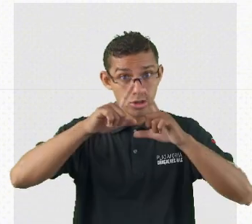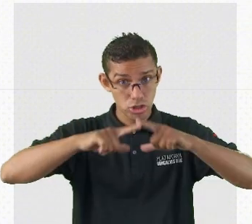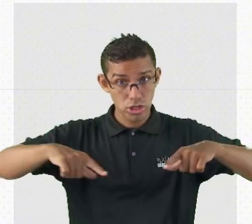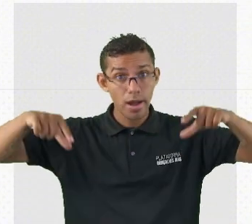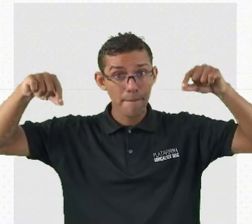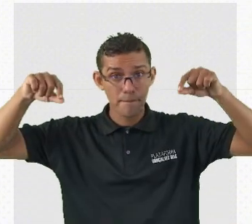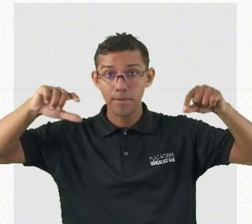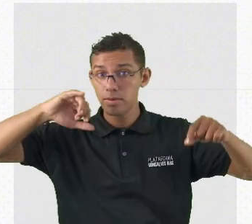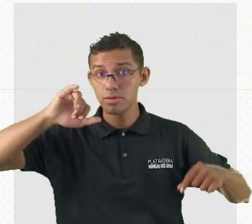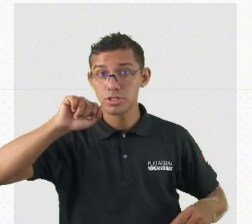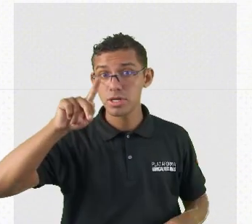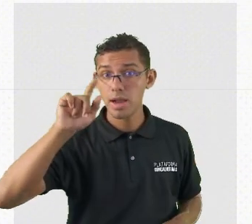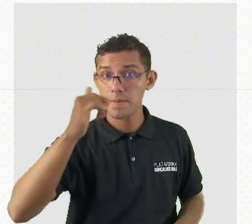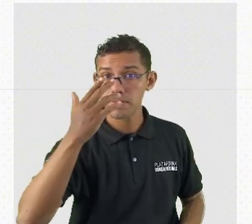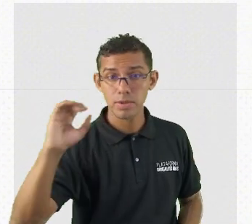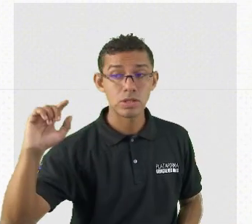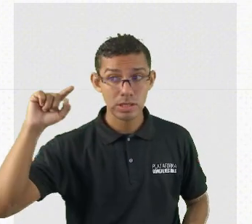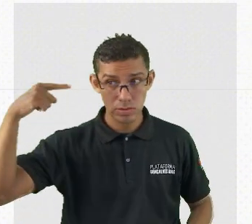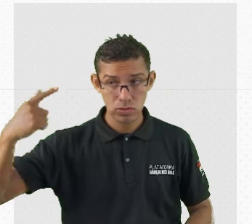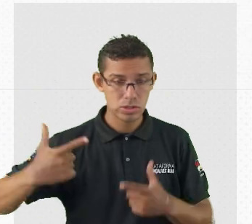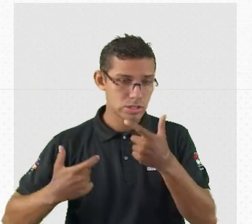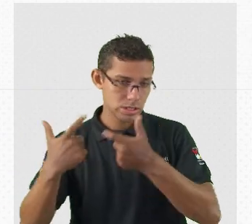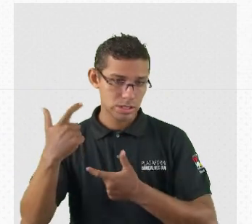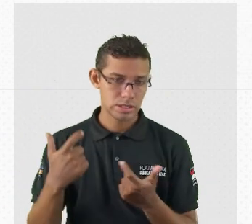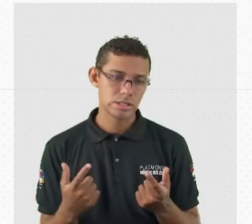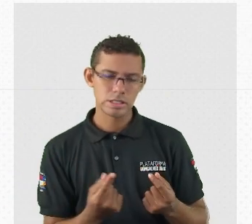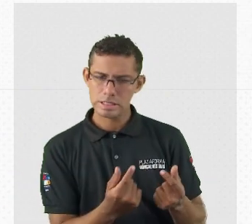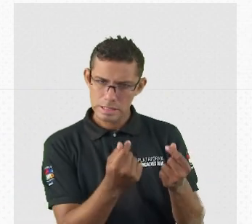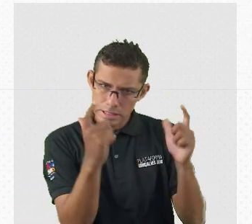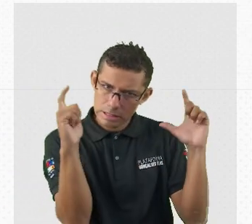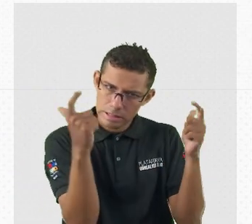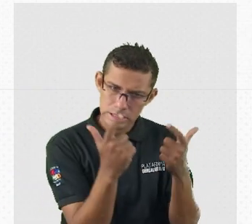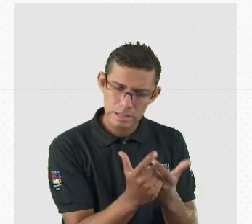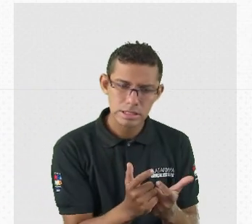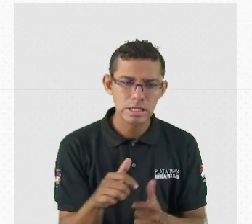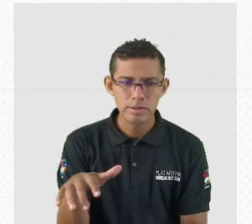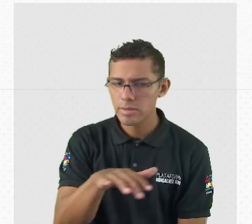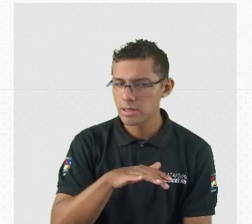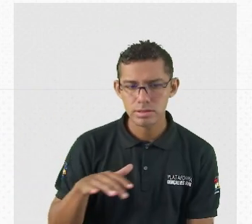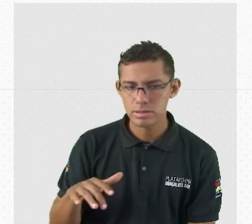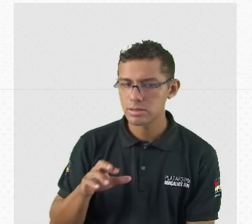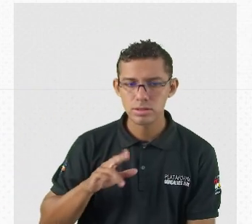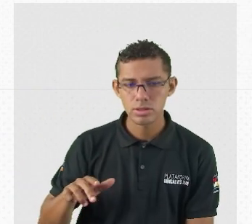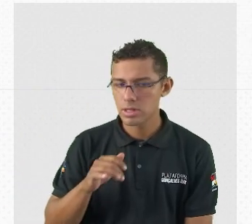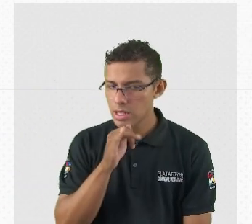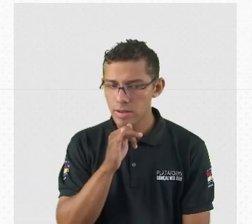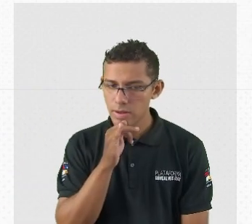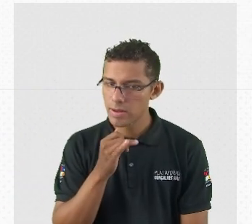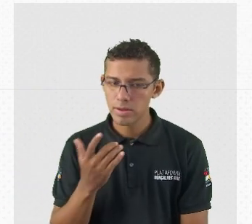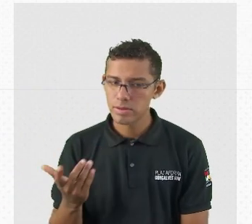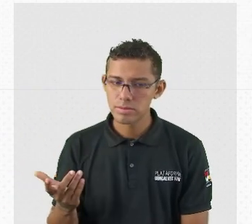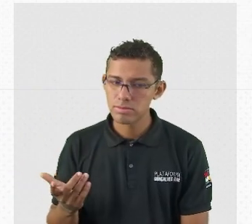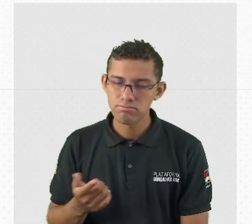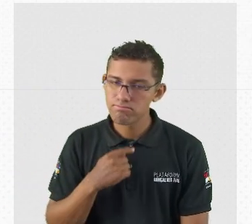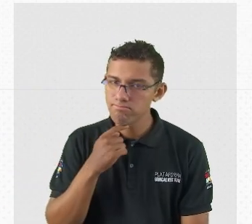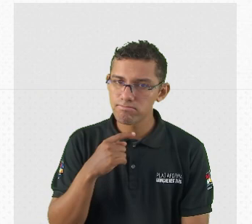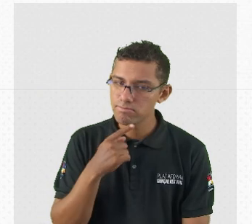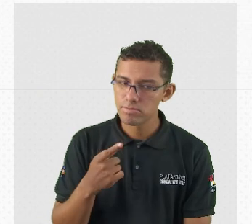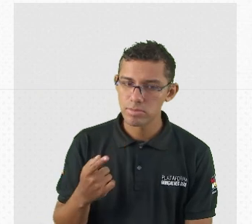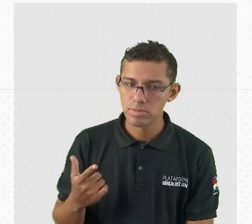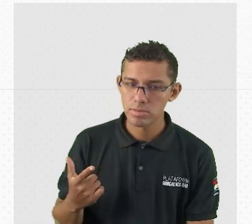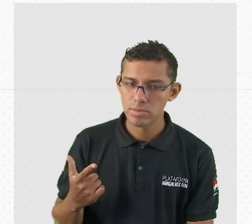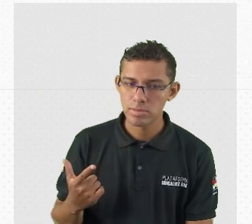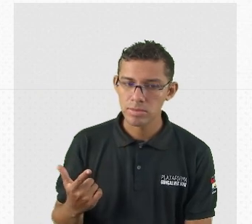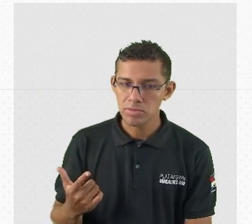contexto pós-guerra, em que recursos eram escassos, espaço no Japão também não é algo, né, muito